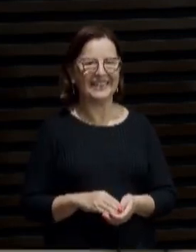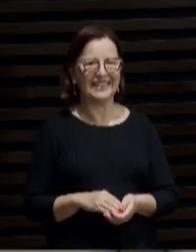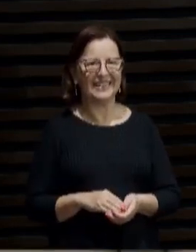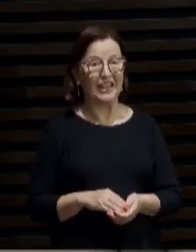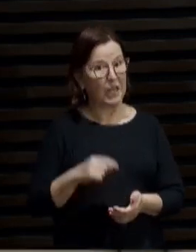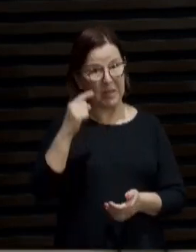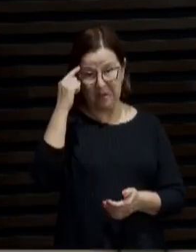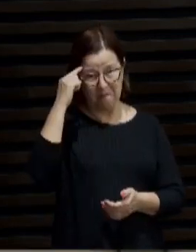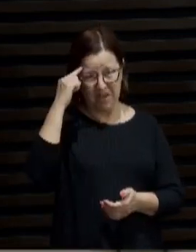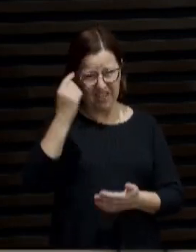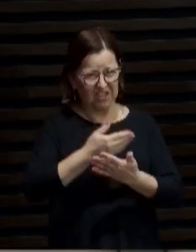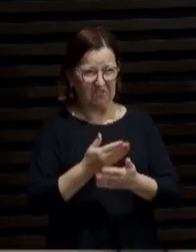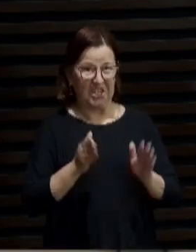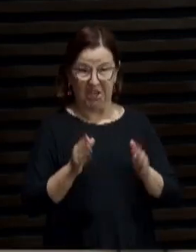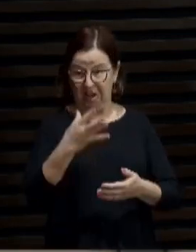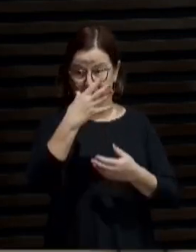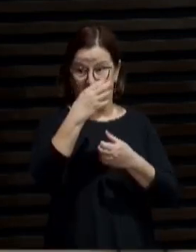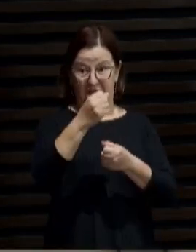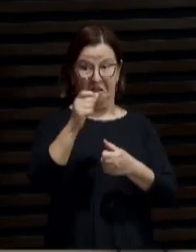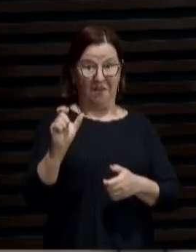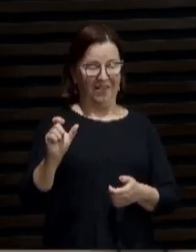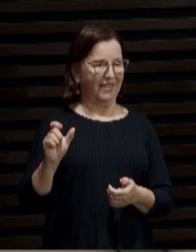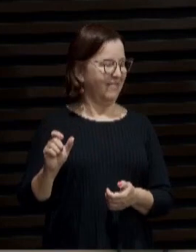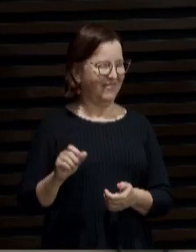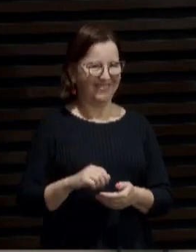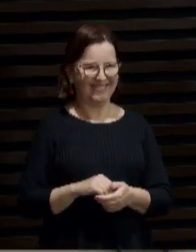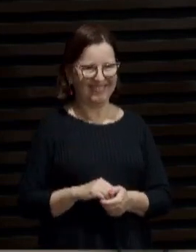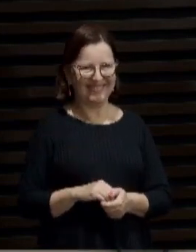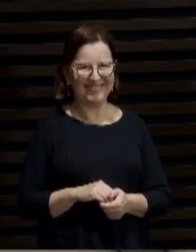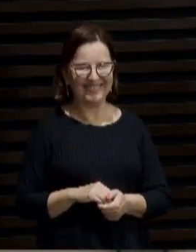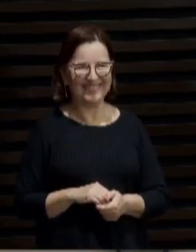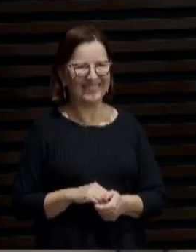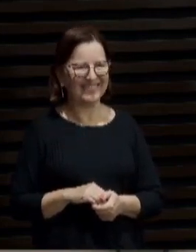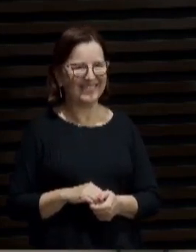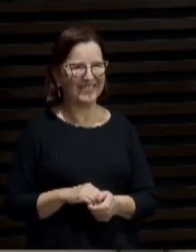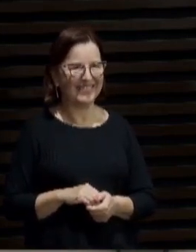está bem fortalecido, não pense, não caia. Essa é a doutrina dos nicolaítas.